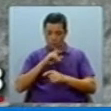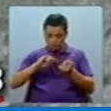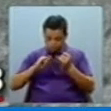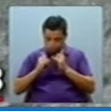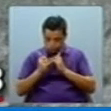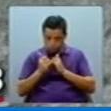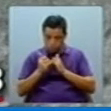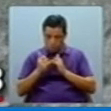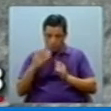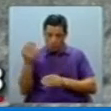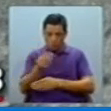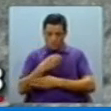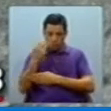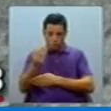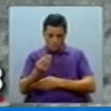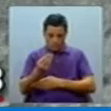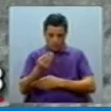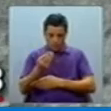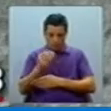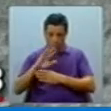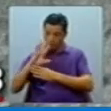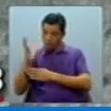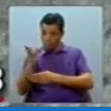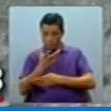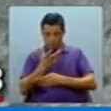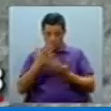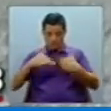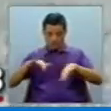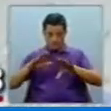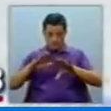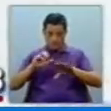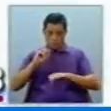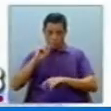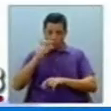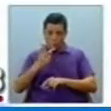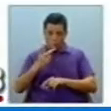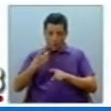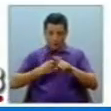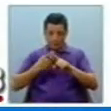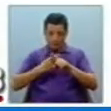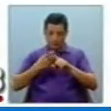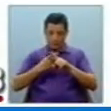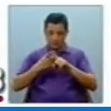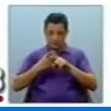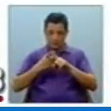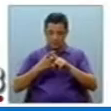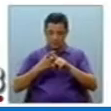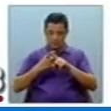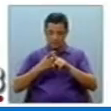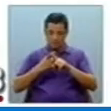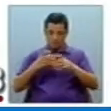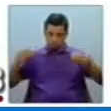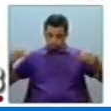mais jovem que as crateras à sua volta, o que também é um puzzle interessantíssimo. Ou então, ainda mais interessante, será que quando